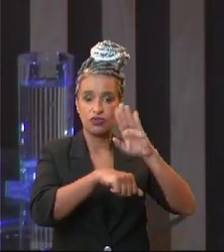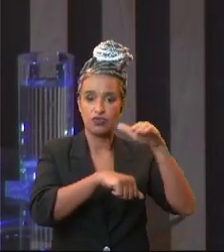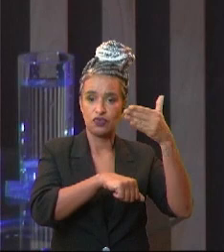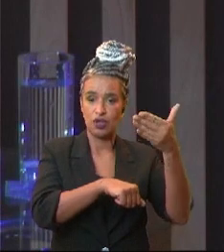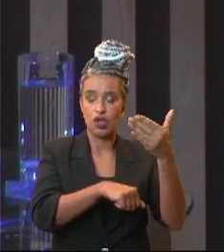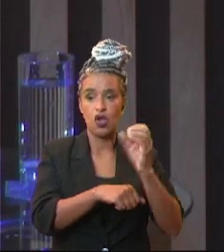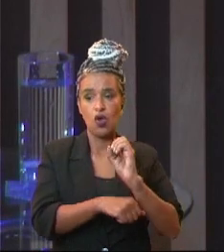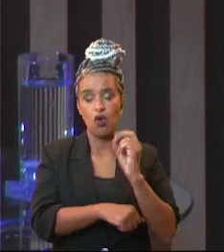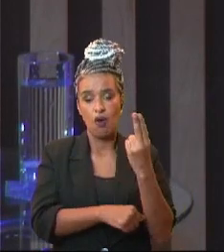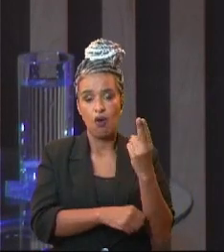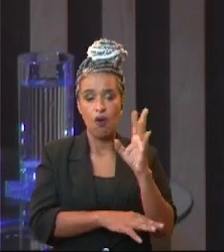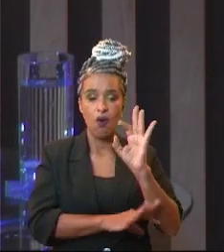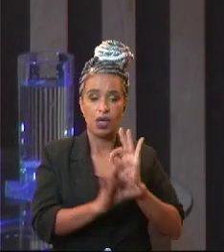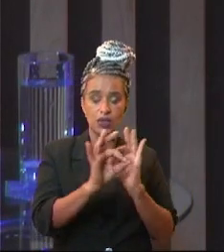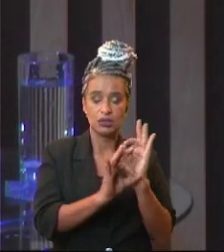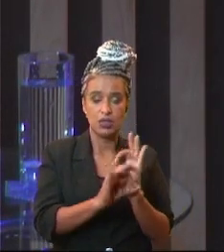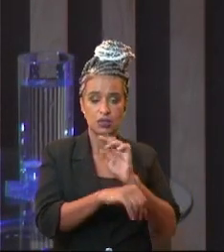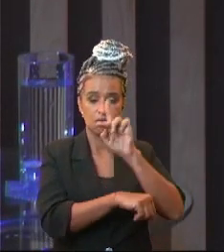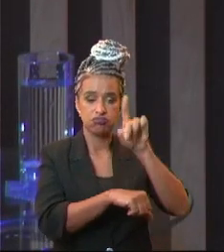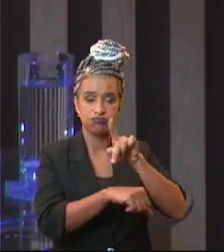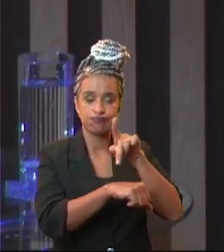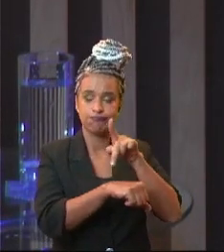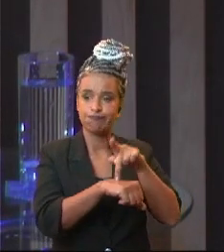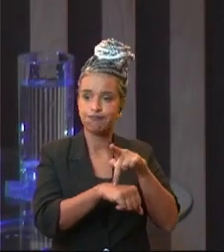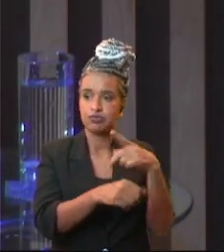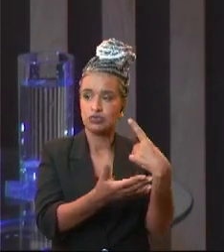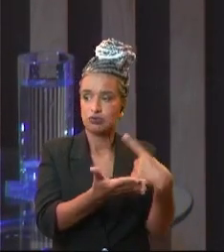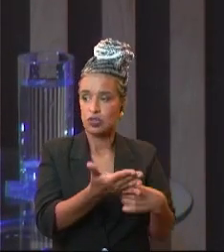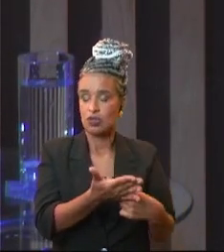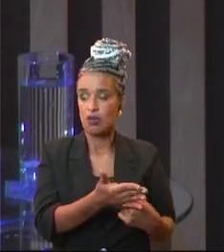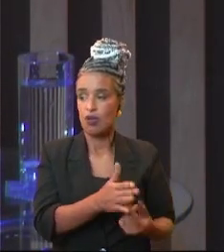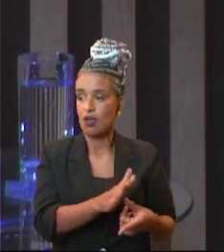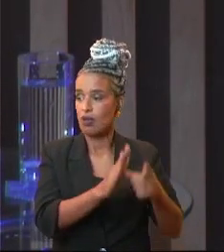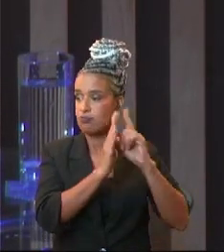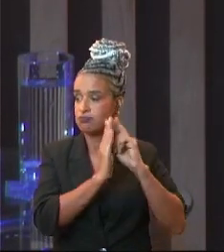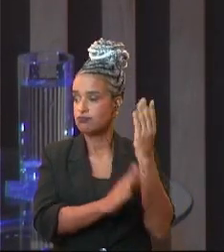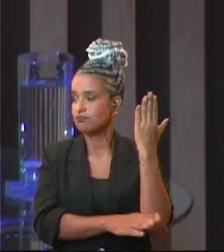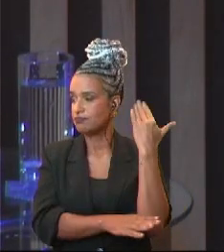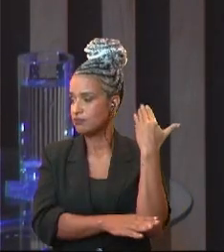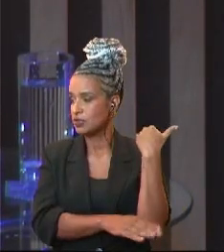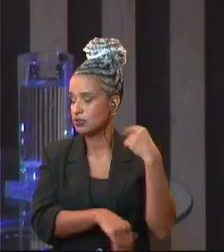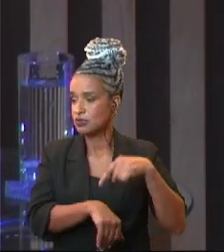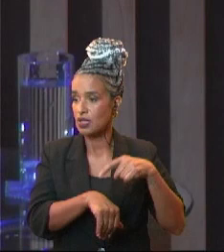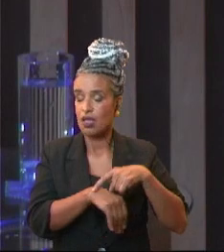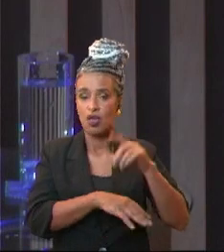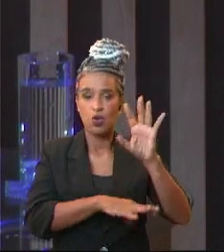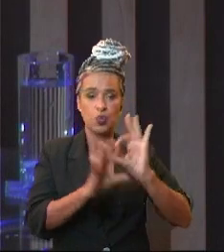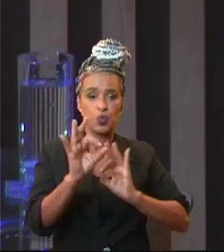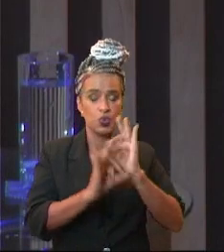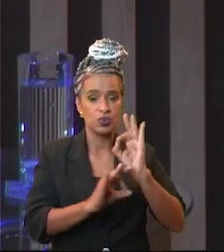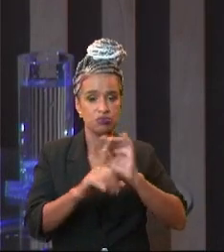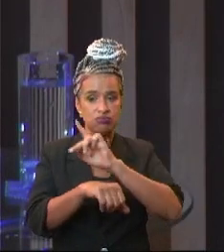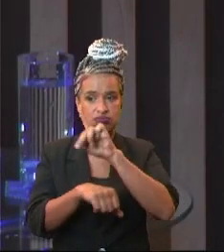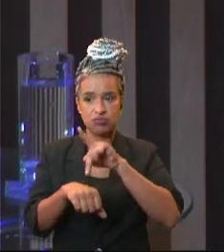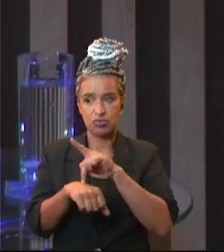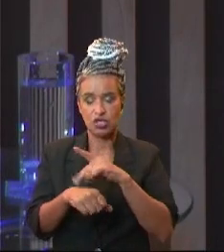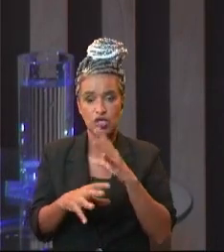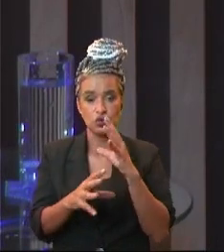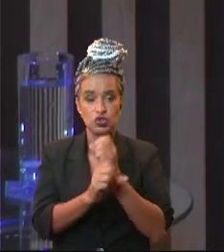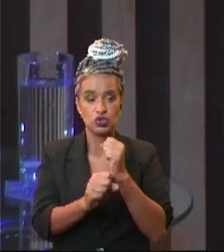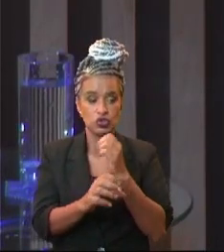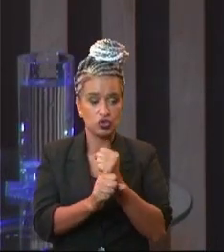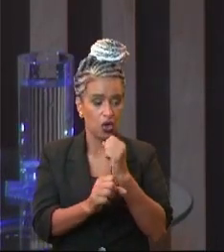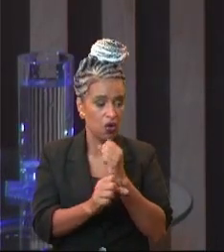organizações internacionais. Então, ao contrário do passado, hoje você tem atores, um ator internacional que são as organizações internacionais, né, que é a soma